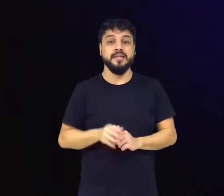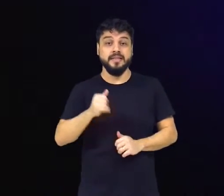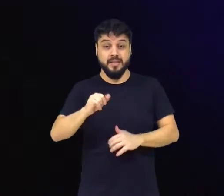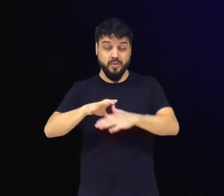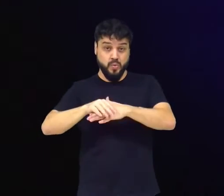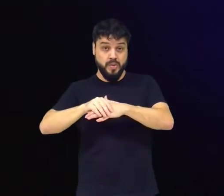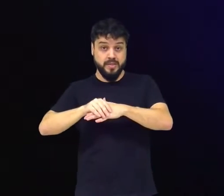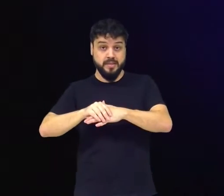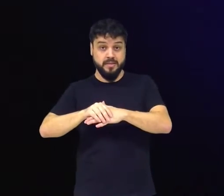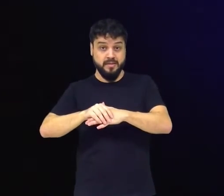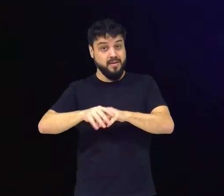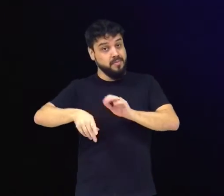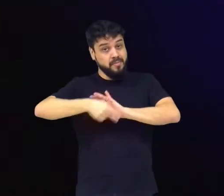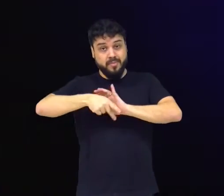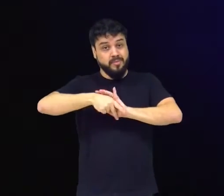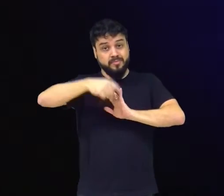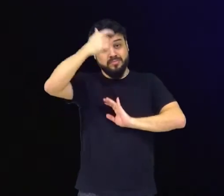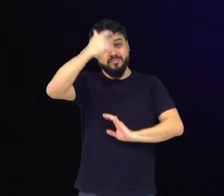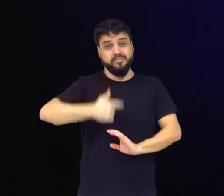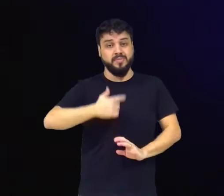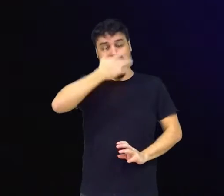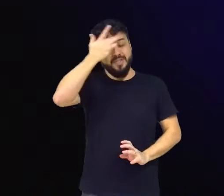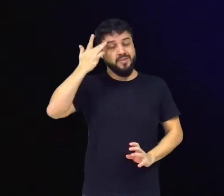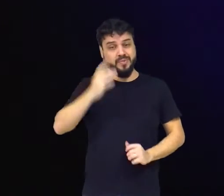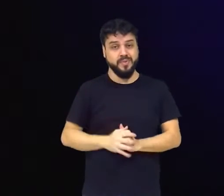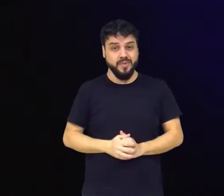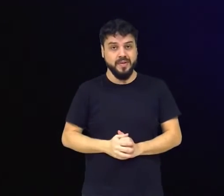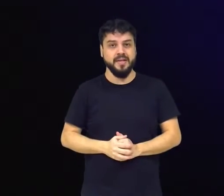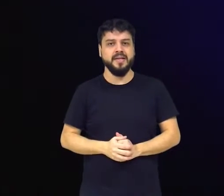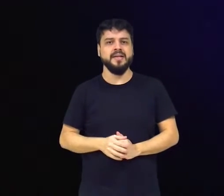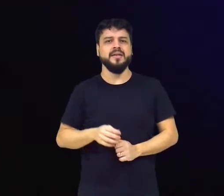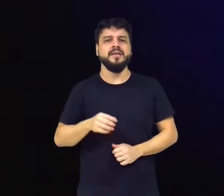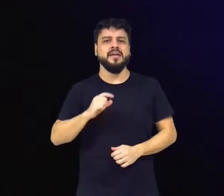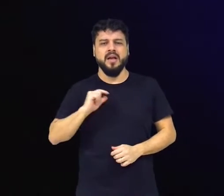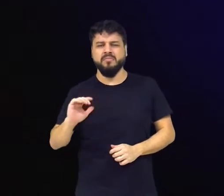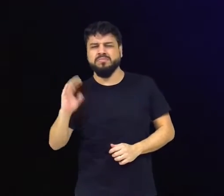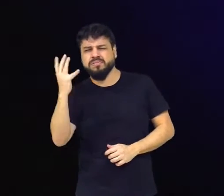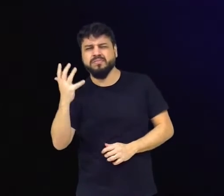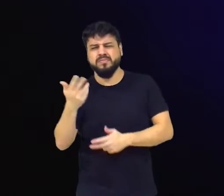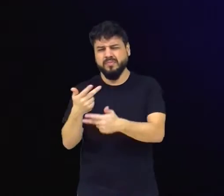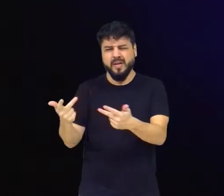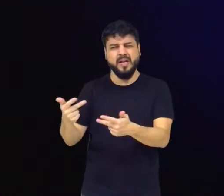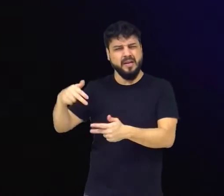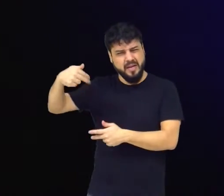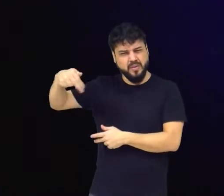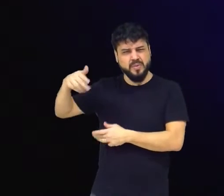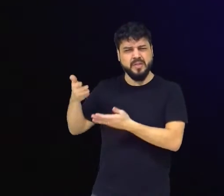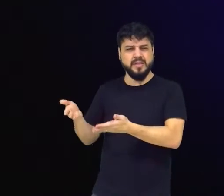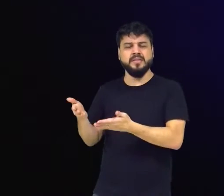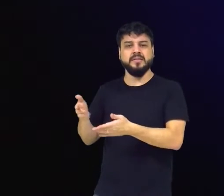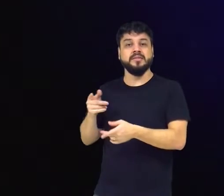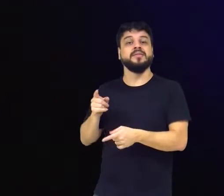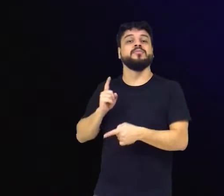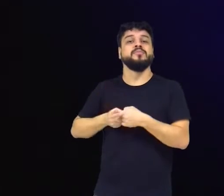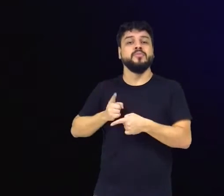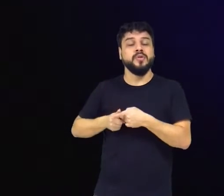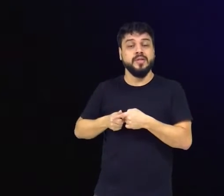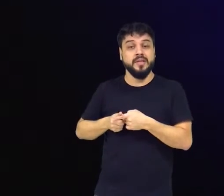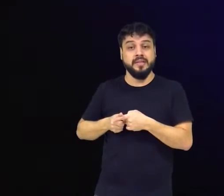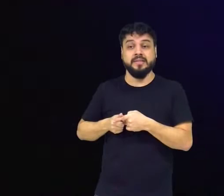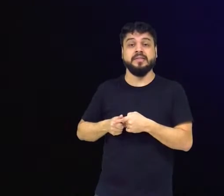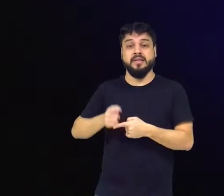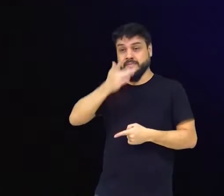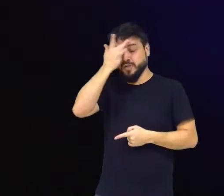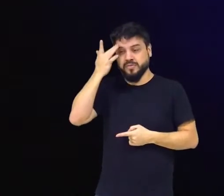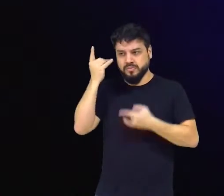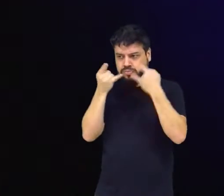do próprio homem? De quem é a responsabilidade das catástrofes naturais, senão dos descuidos do ser humano